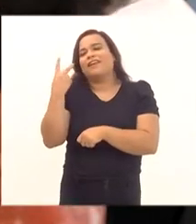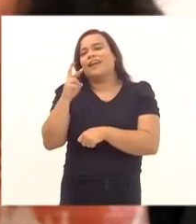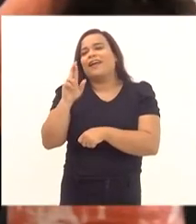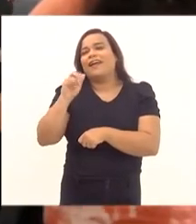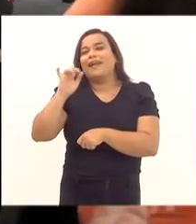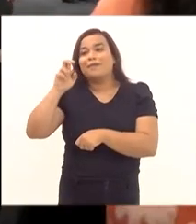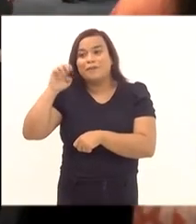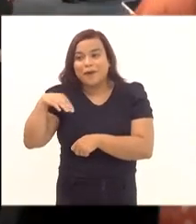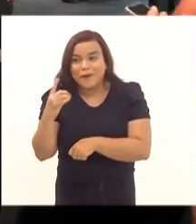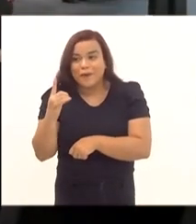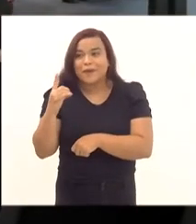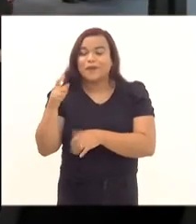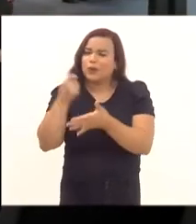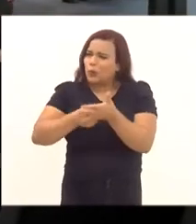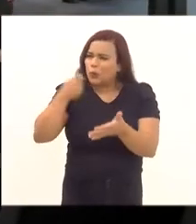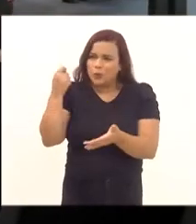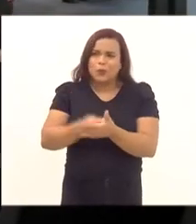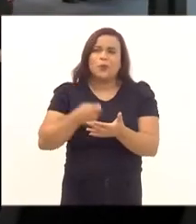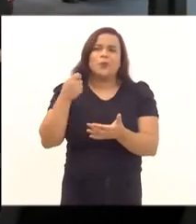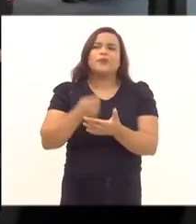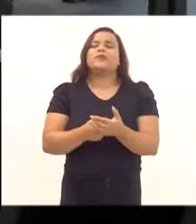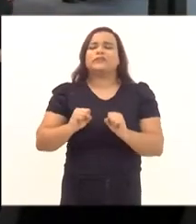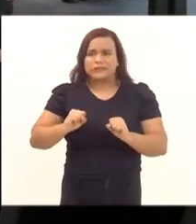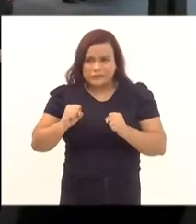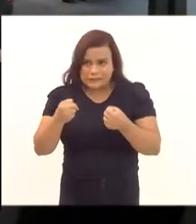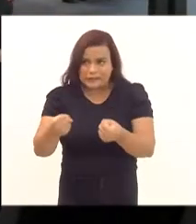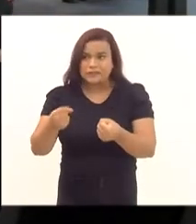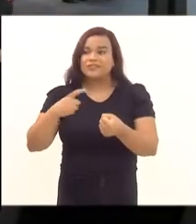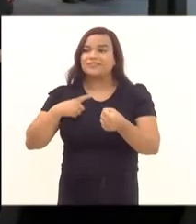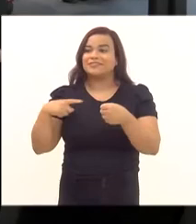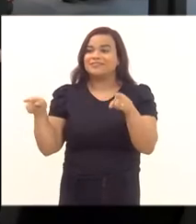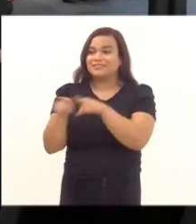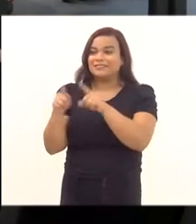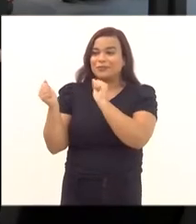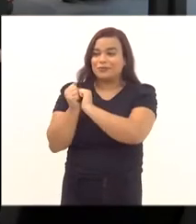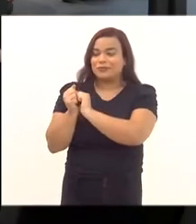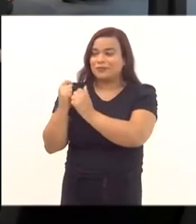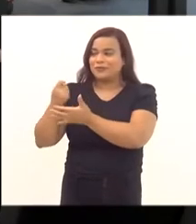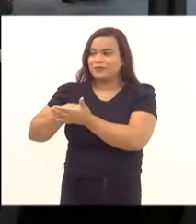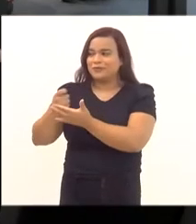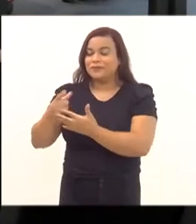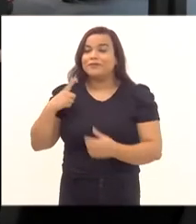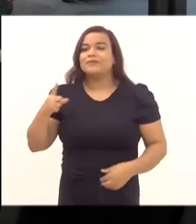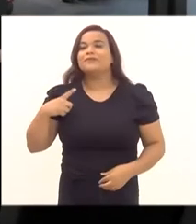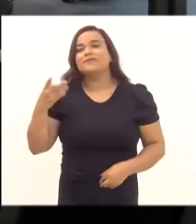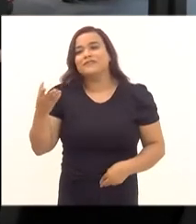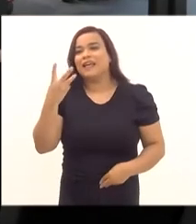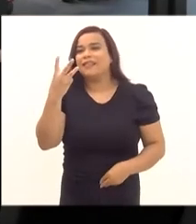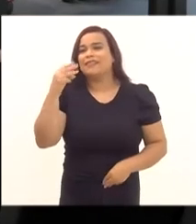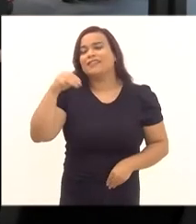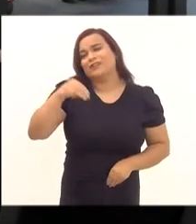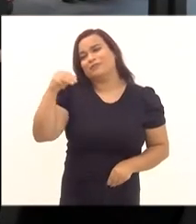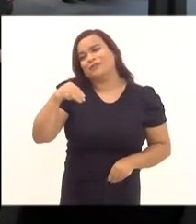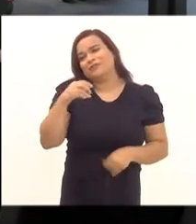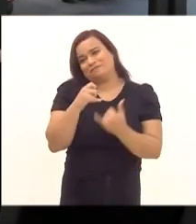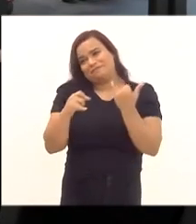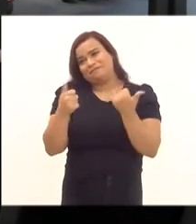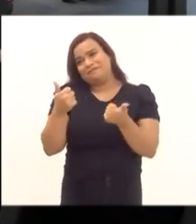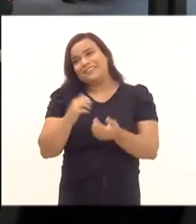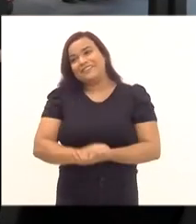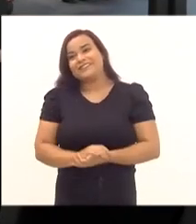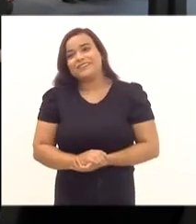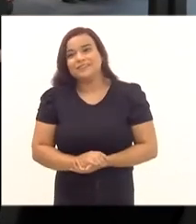lutador guerreiro que se eu lembrei aí conosco nessa luta Reymond três minutos e beijo grande Raymond